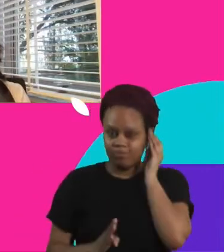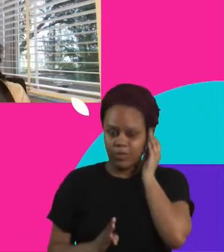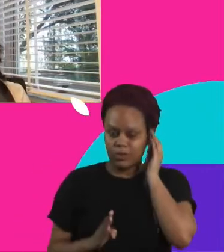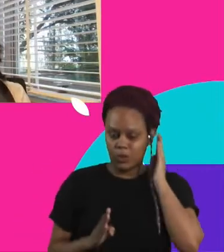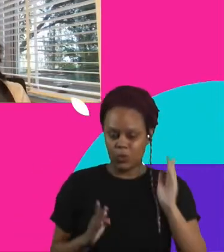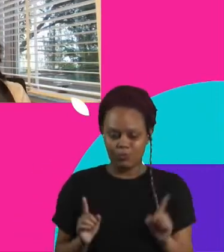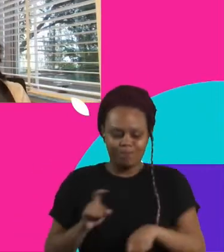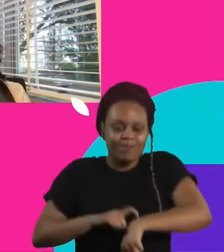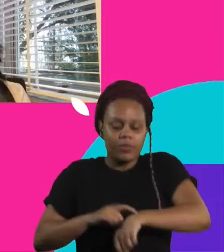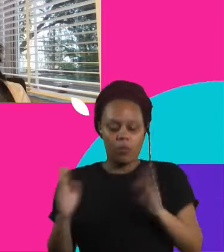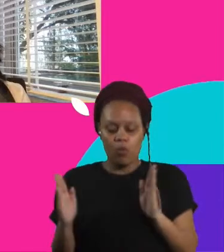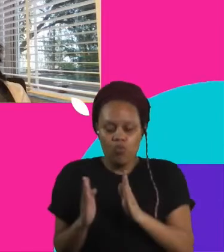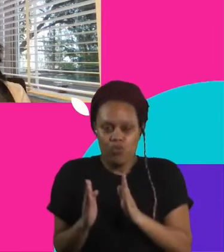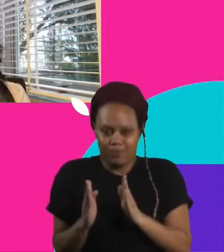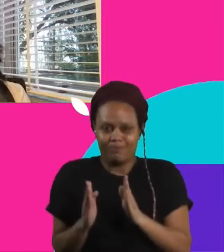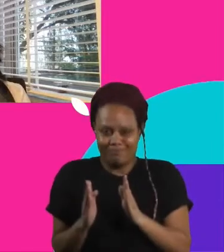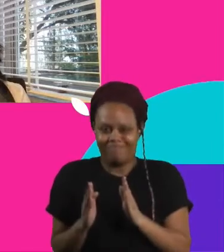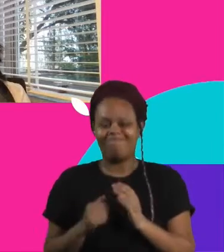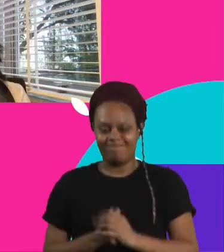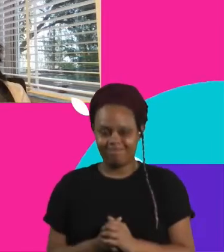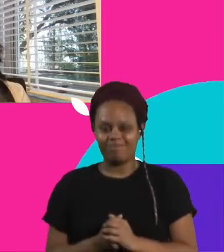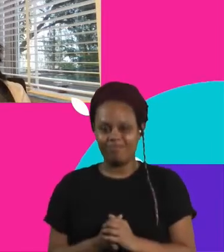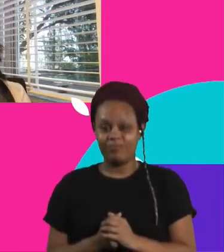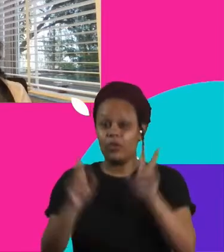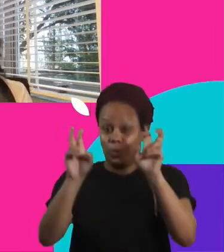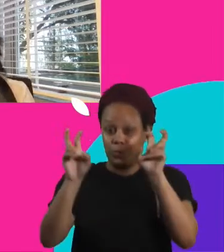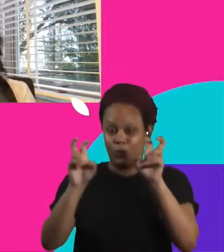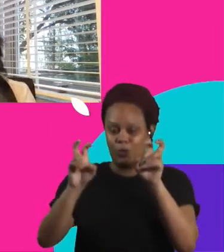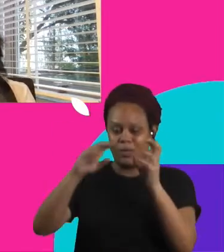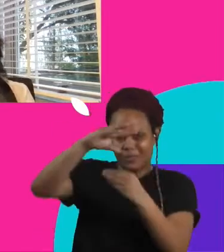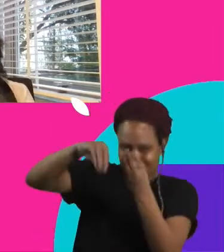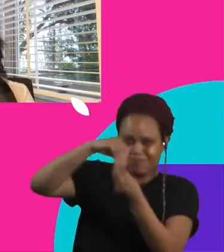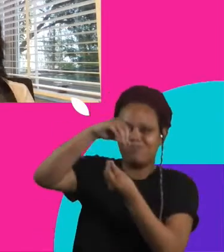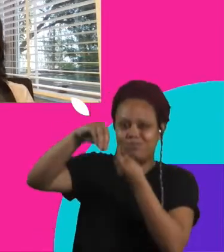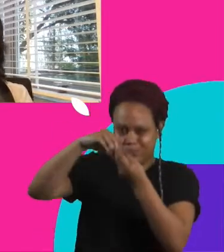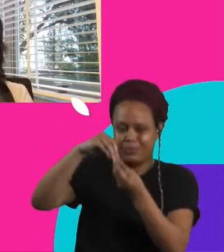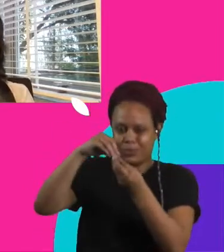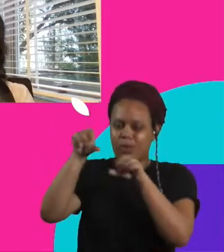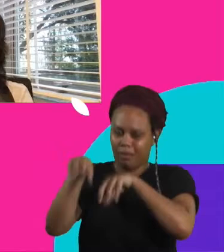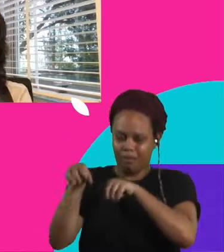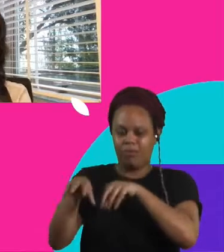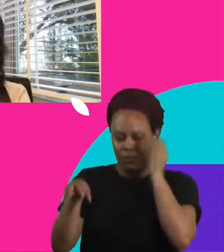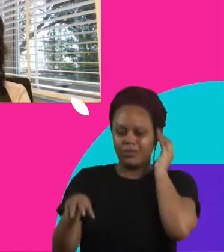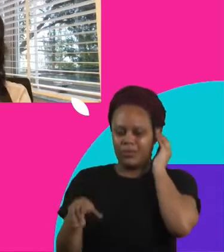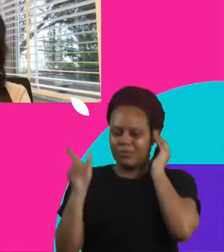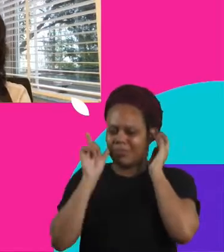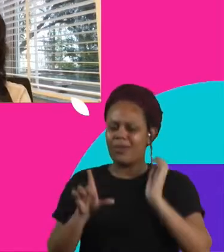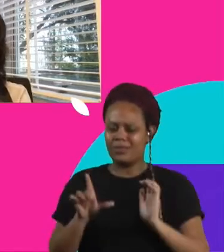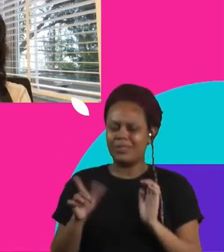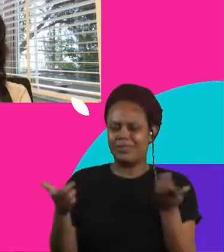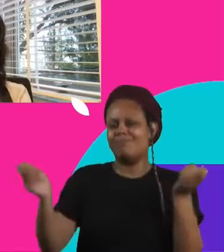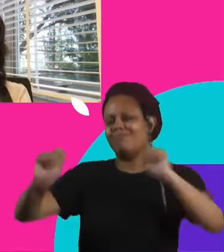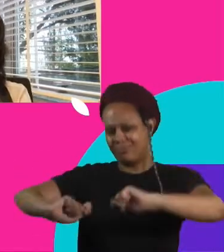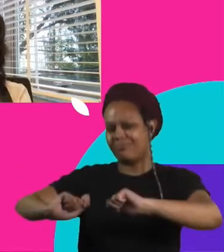de tempo para que essa promessa do ensino híbrido realmente seja cumprida, seja